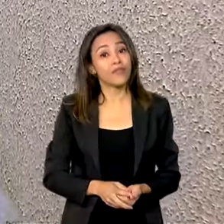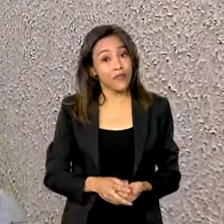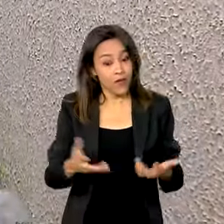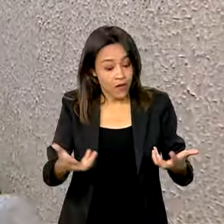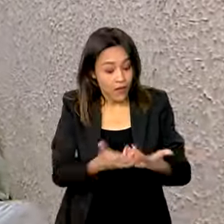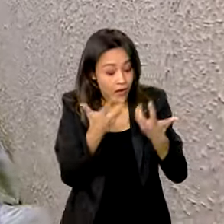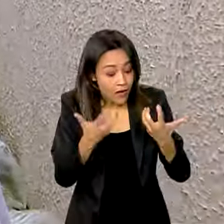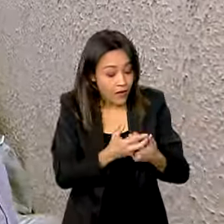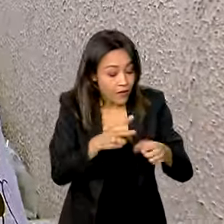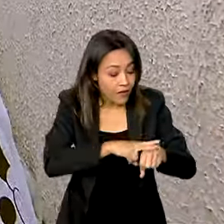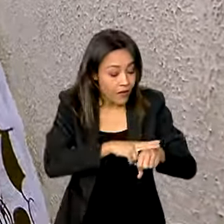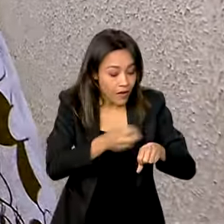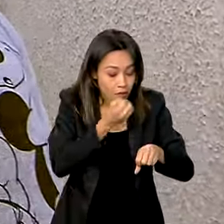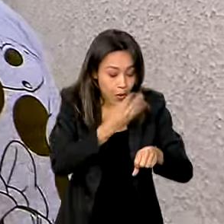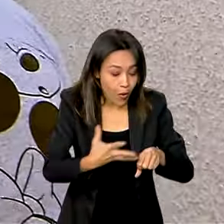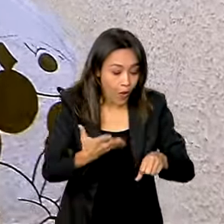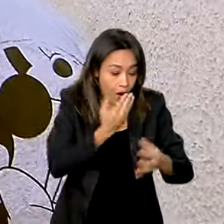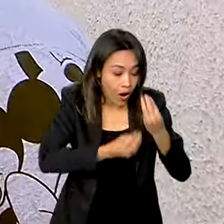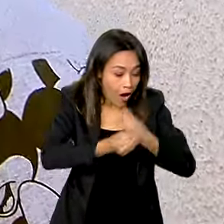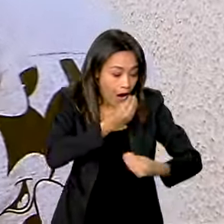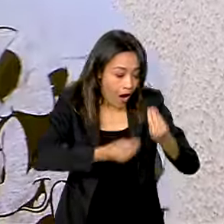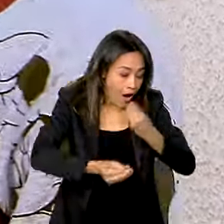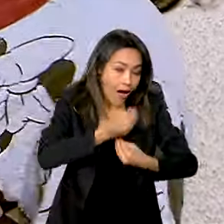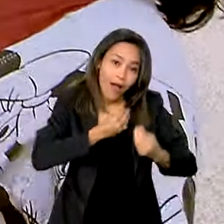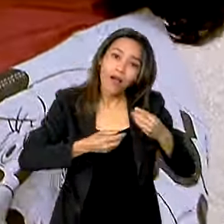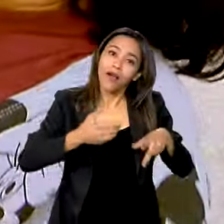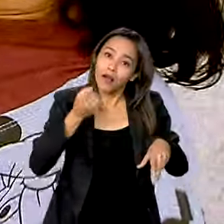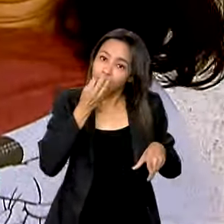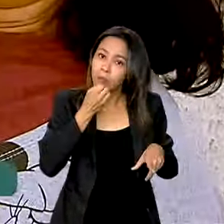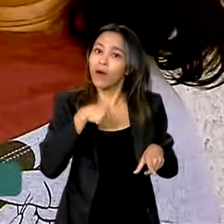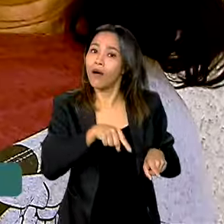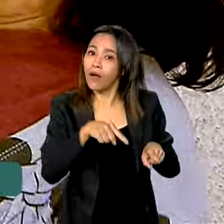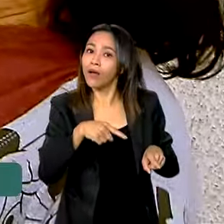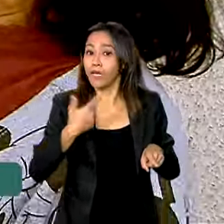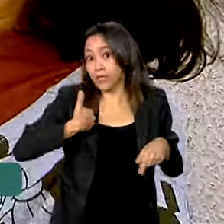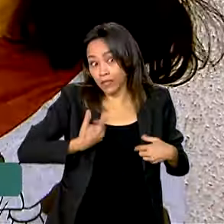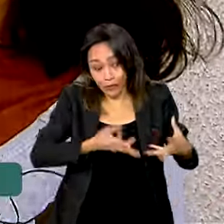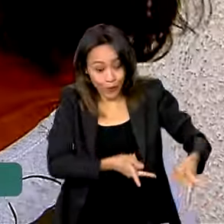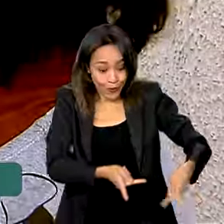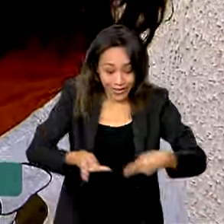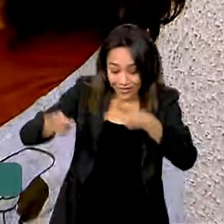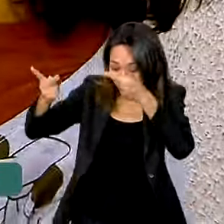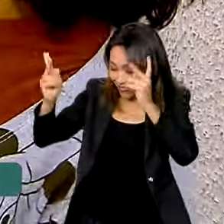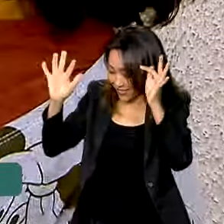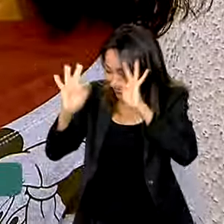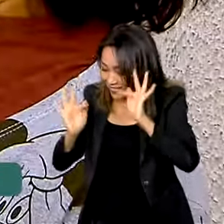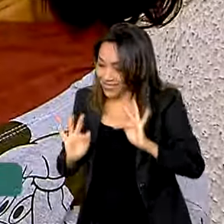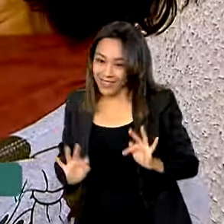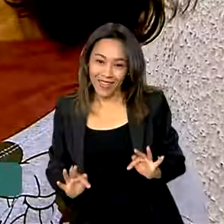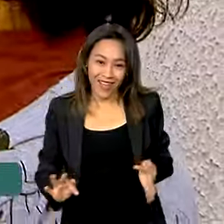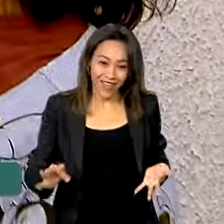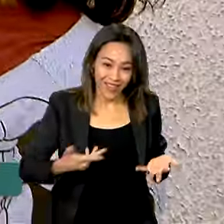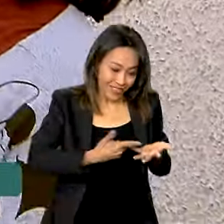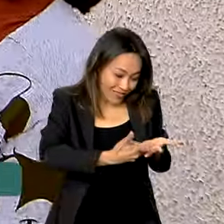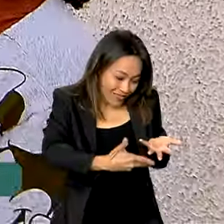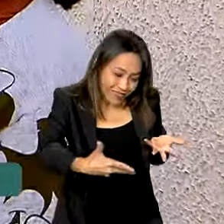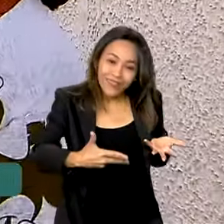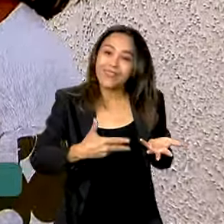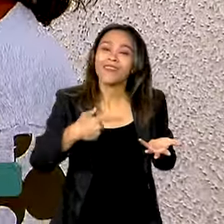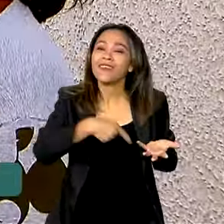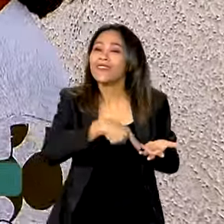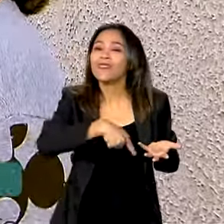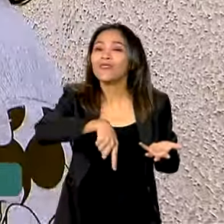verdura é bom para a gente comer, para a gente se alimentar, é bom. Então aí eu estou levando muita felicidade com essas verdurinhas,